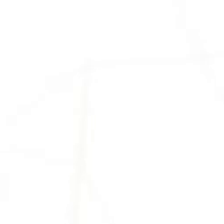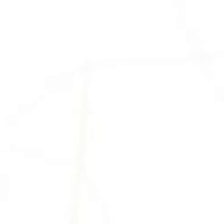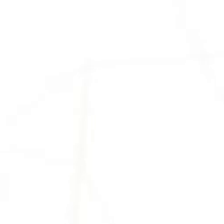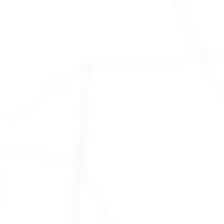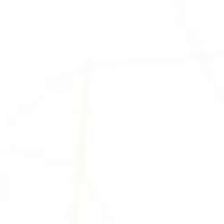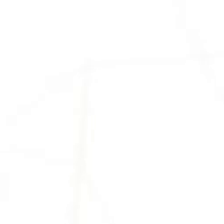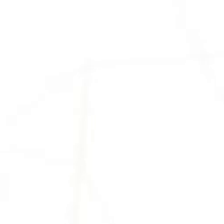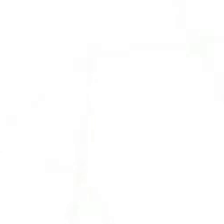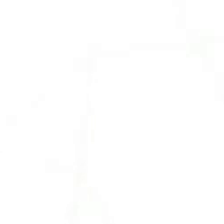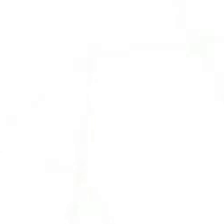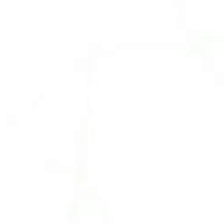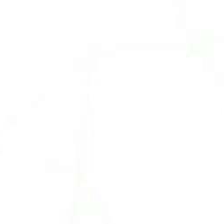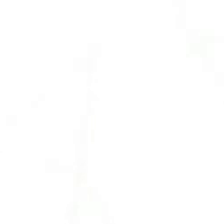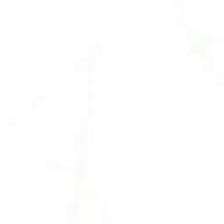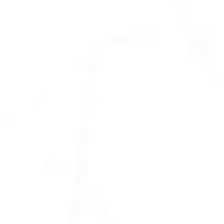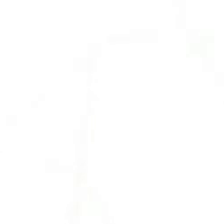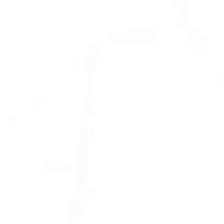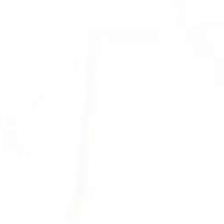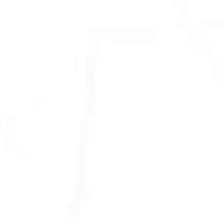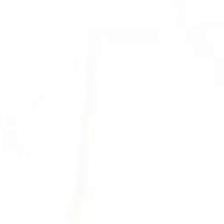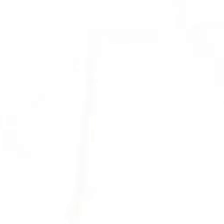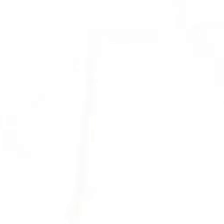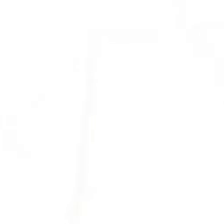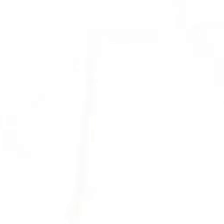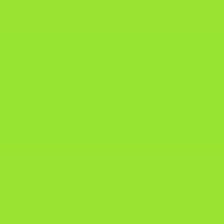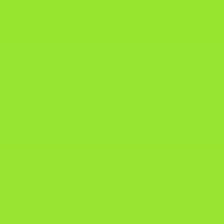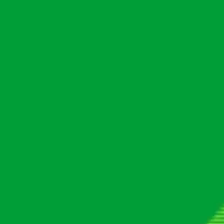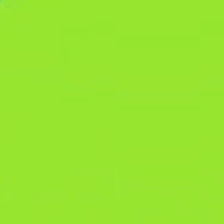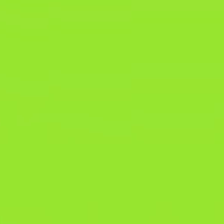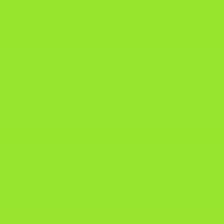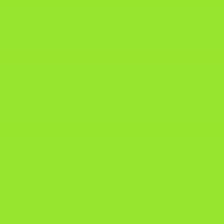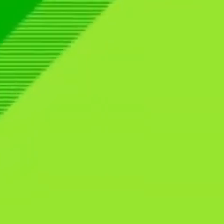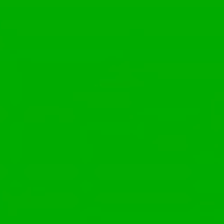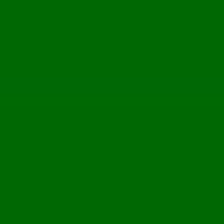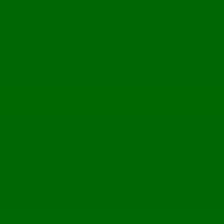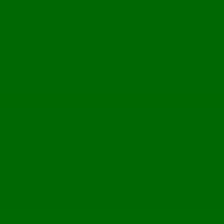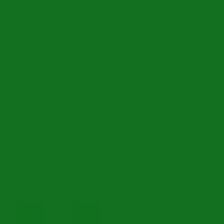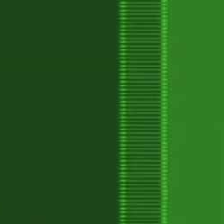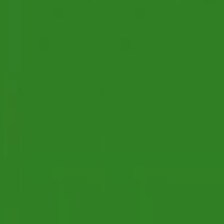Educação à distância, mudando realidades.